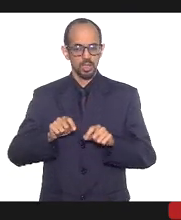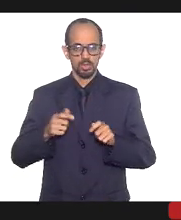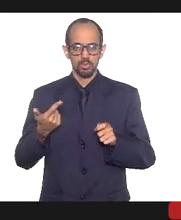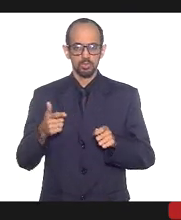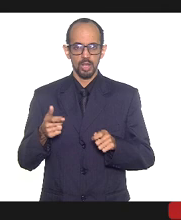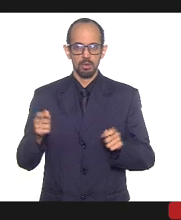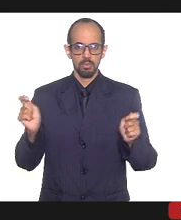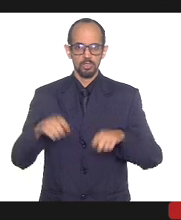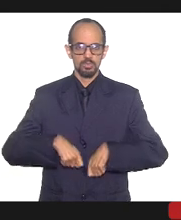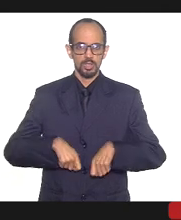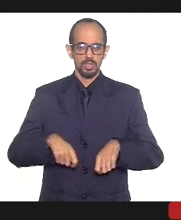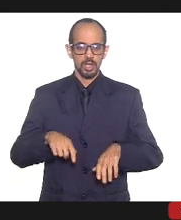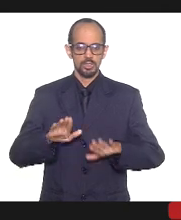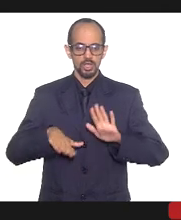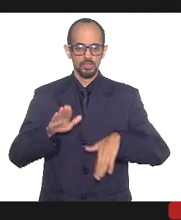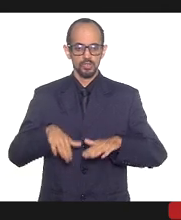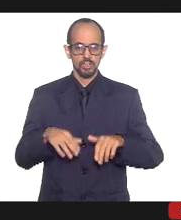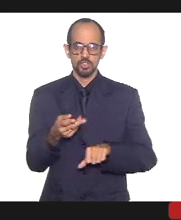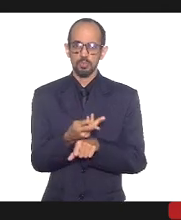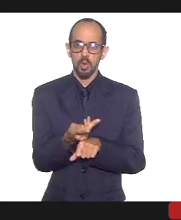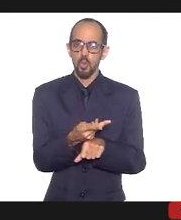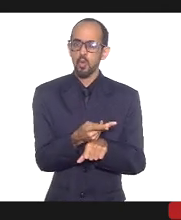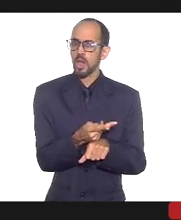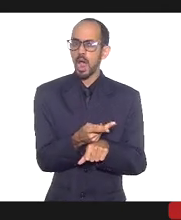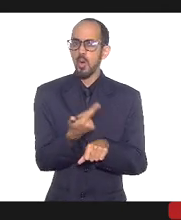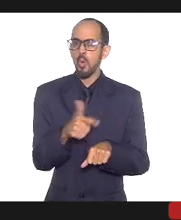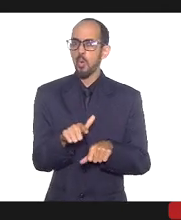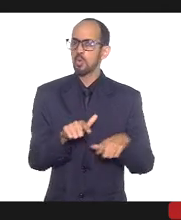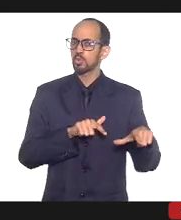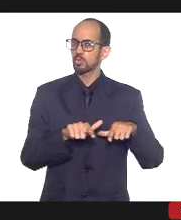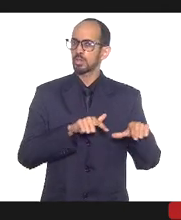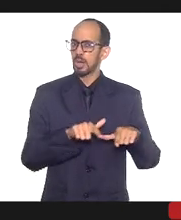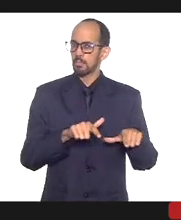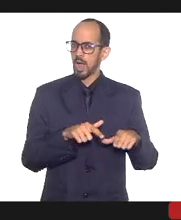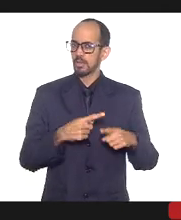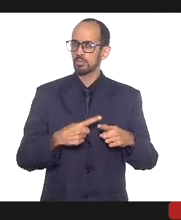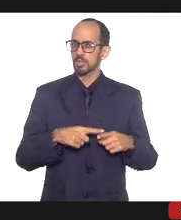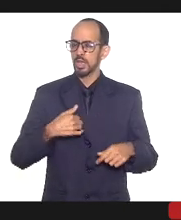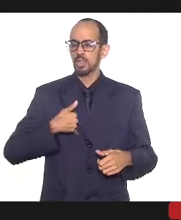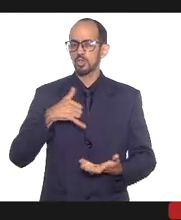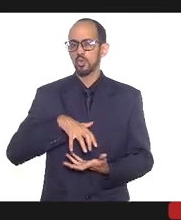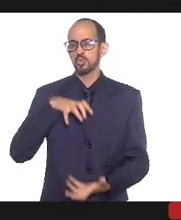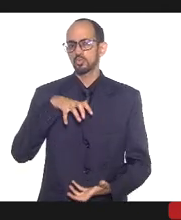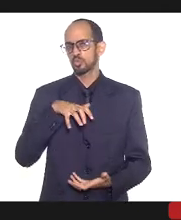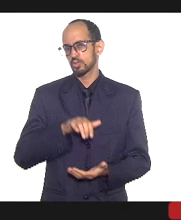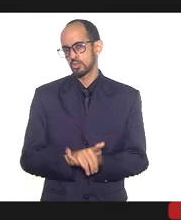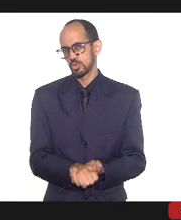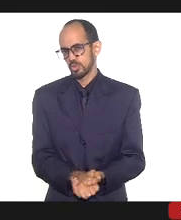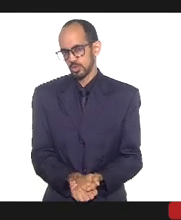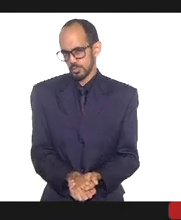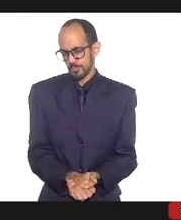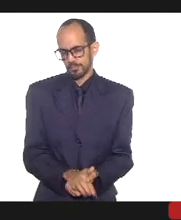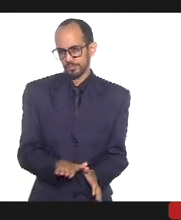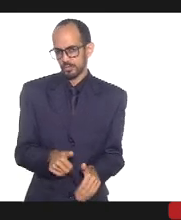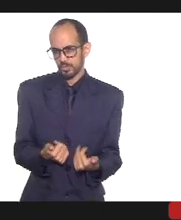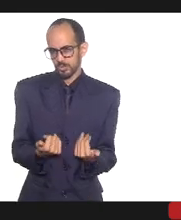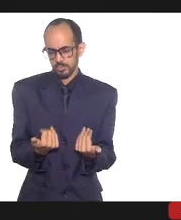possibilidade de talvez procurar um outro trabalho para complementar o seu sustento.